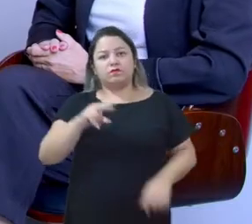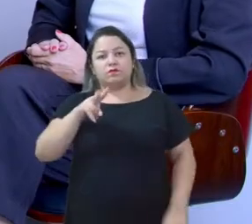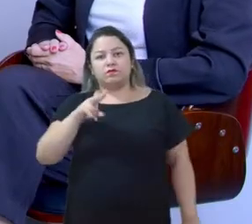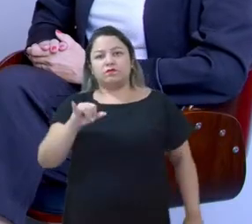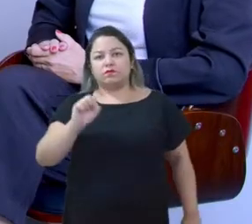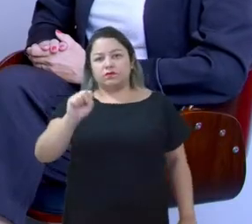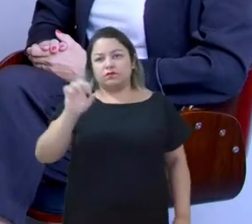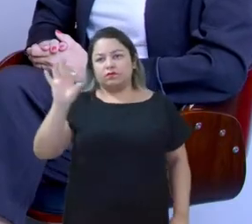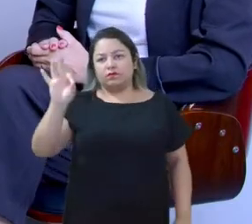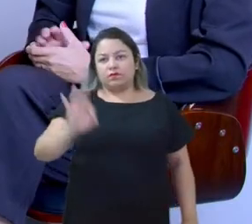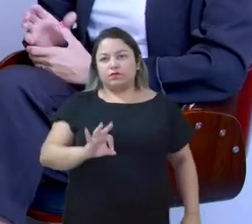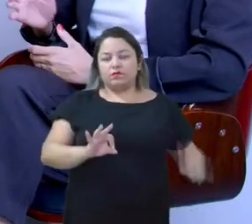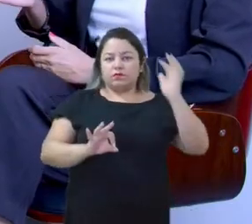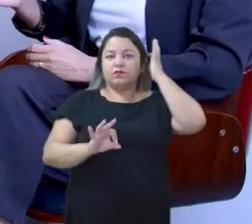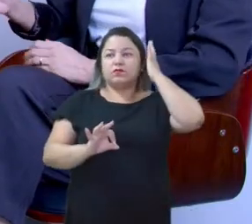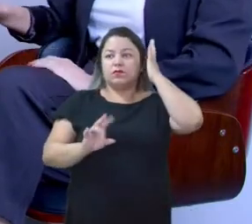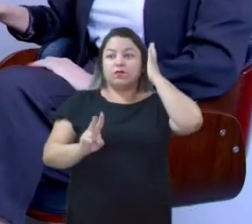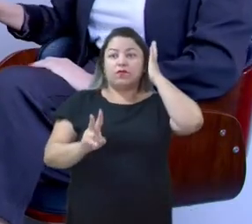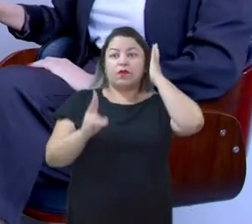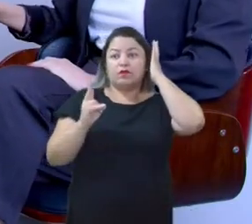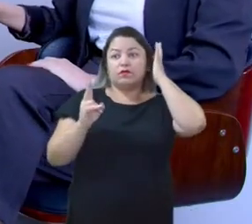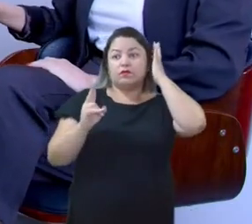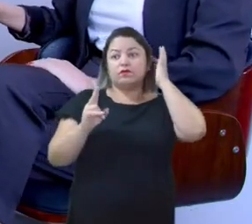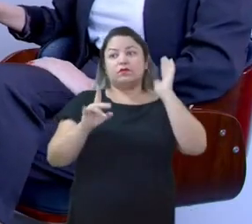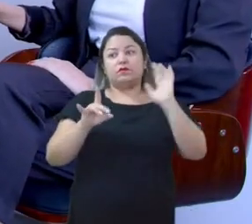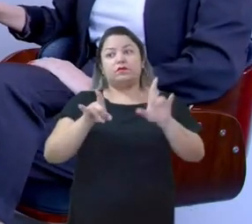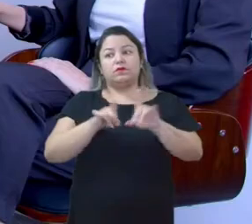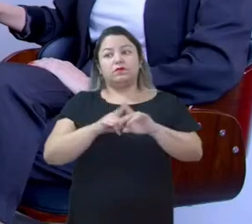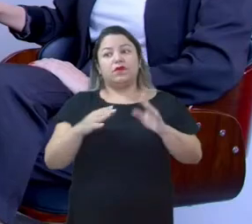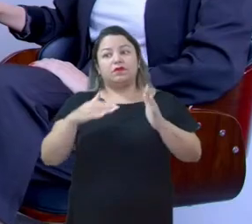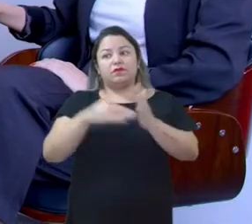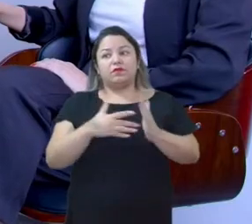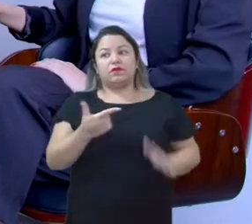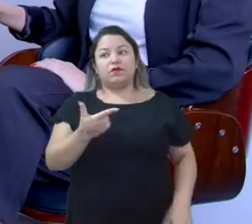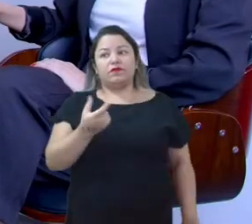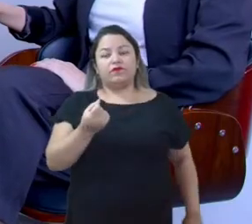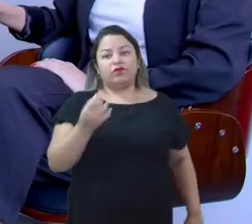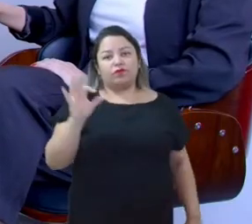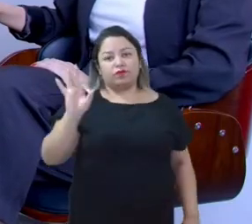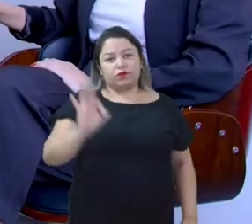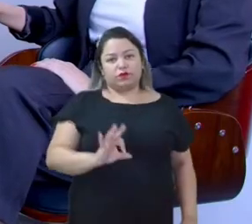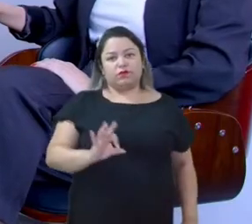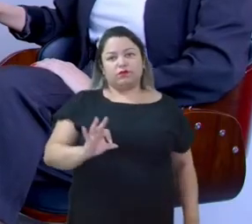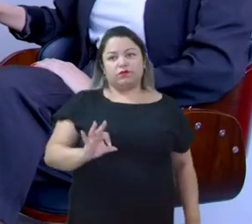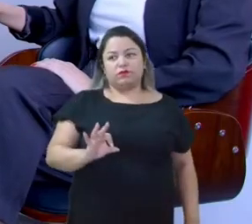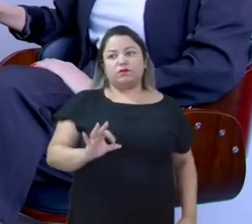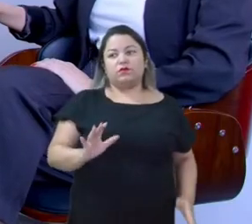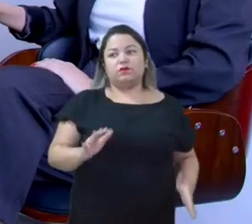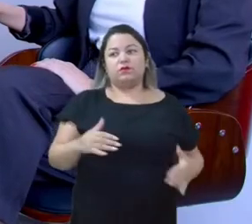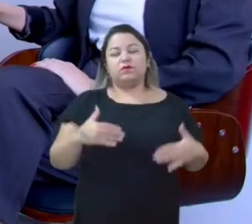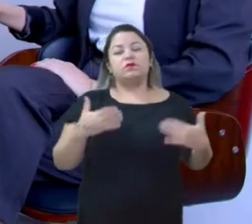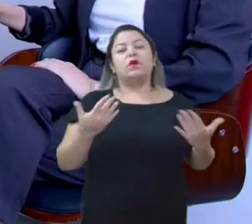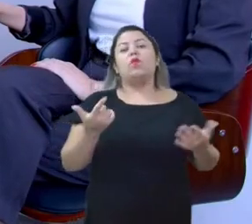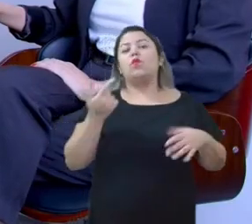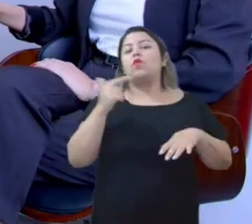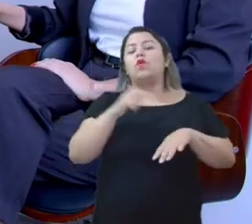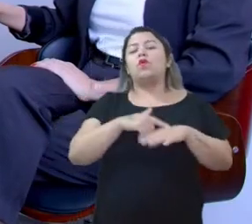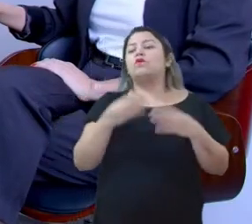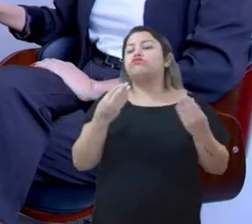de 8% de custo. Cadeias longas, até 20%. Então, que hora que nós